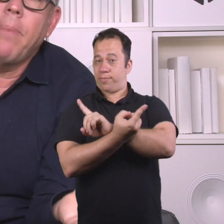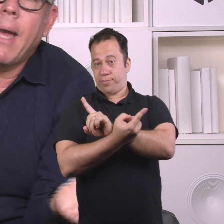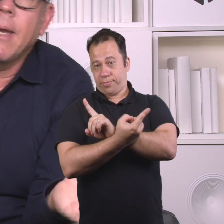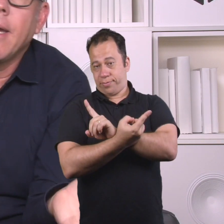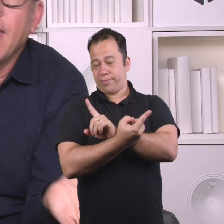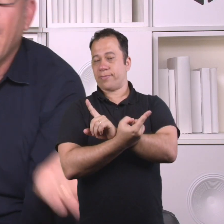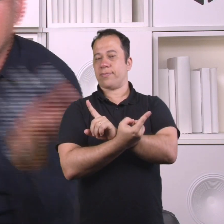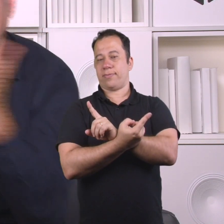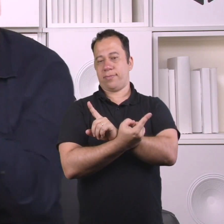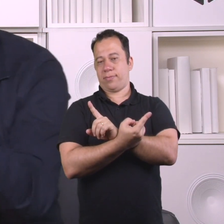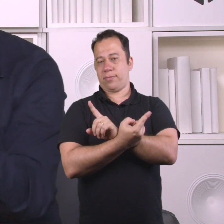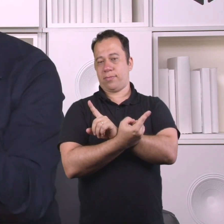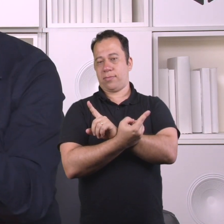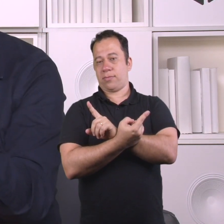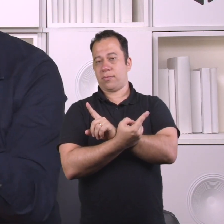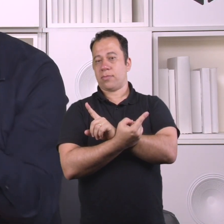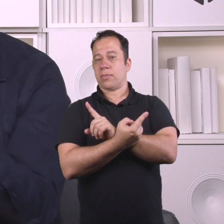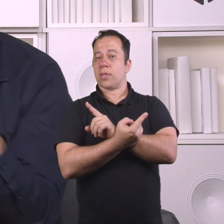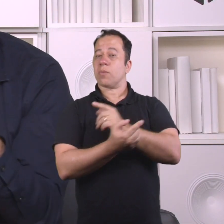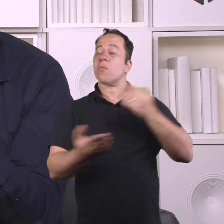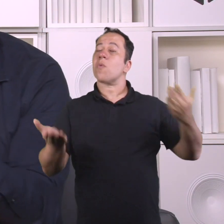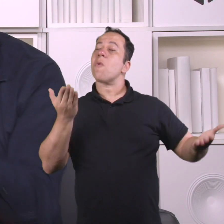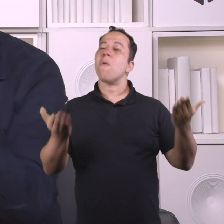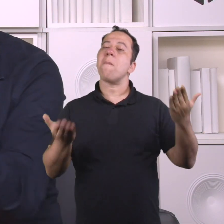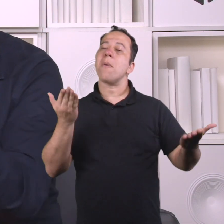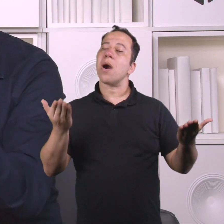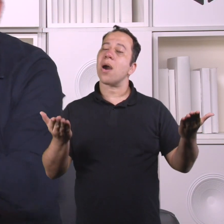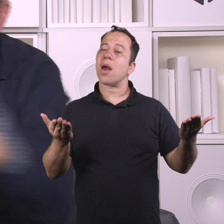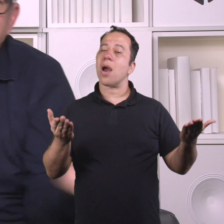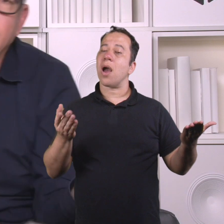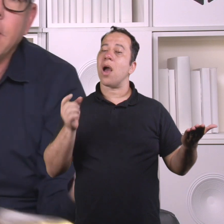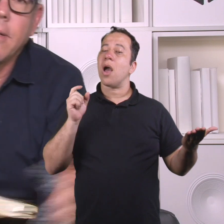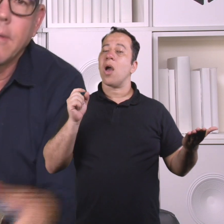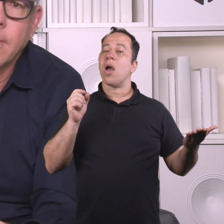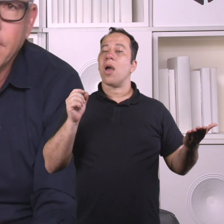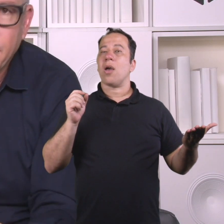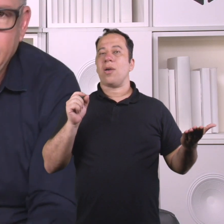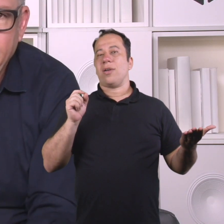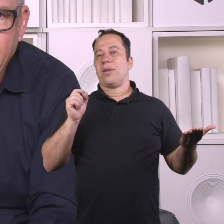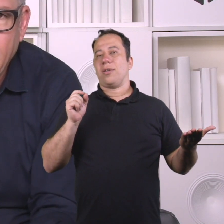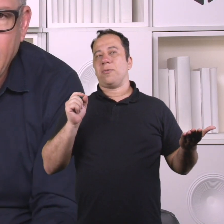dinheiro para ganhar amigos ou pessoas que perdem amigos para ganhar dinheiro?